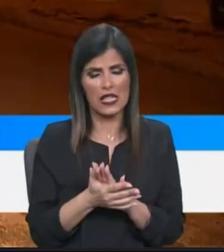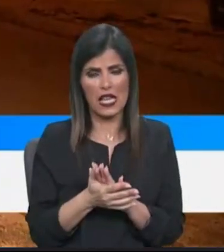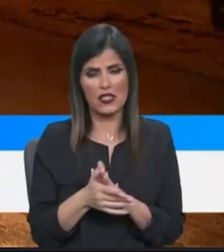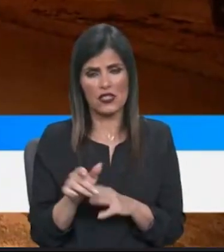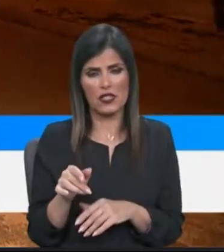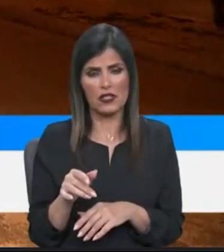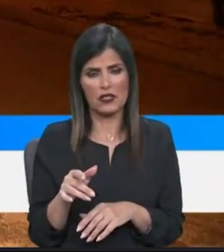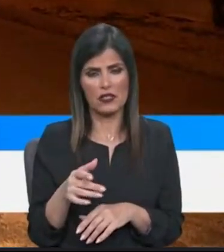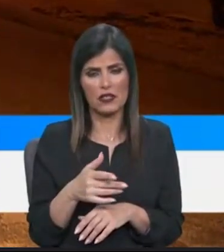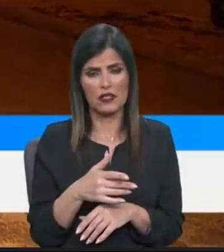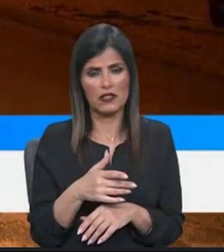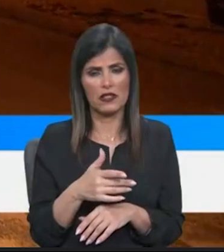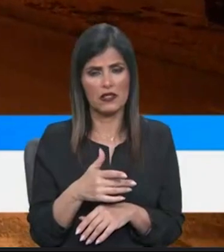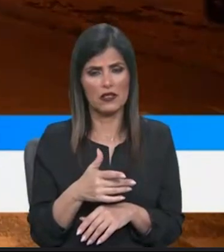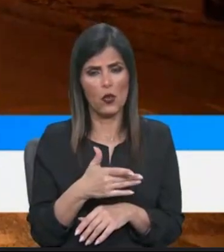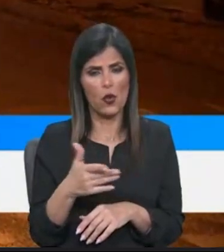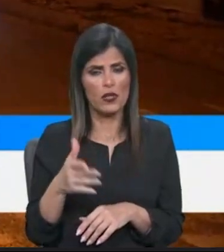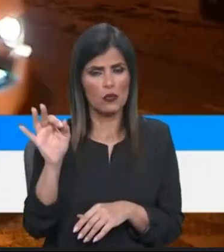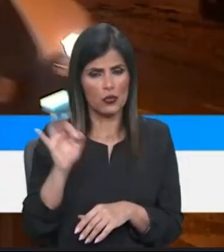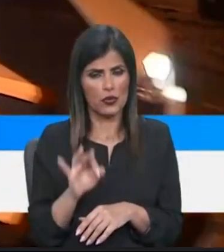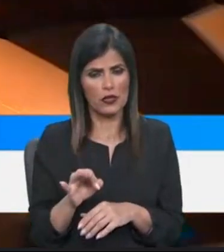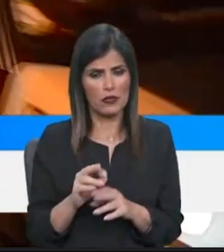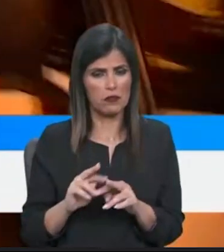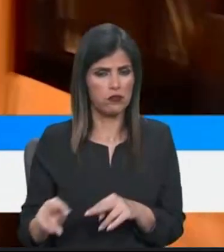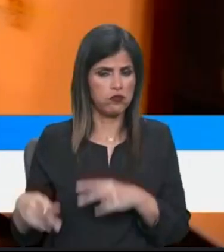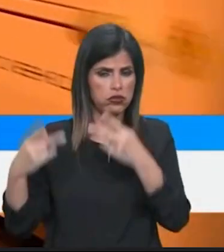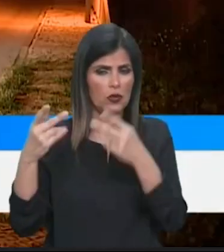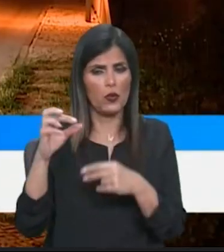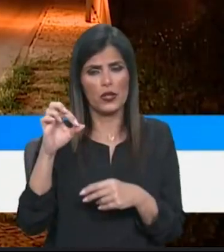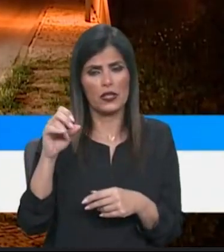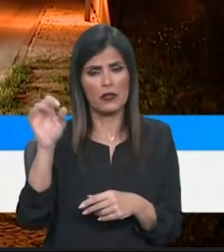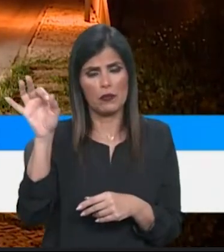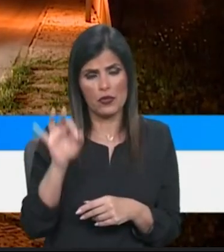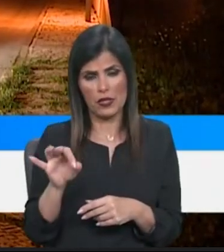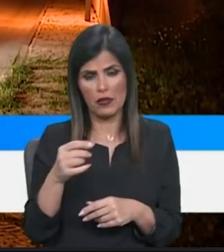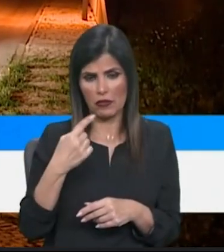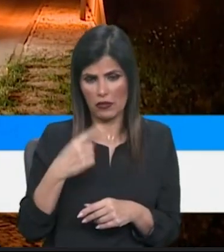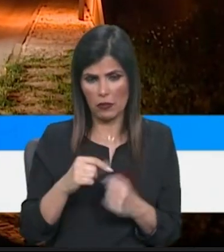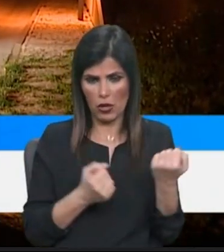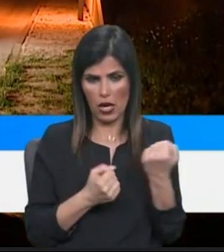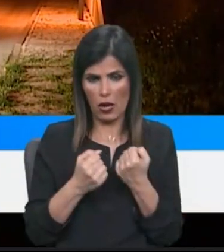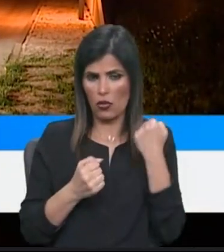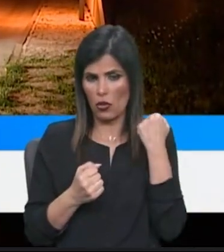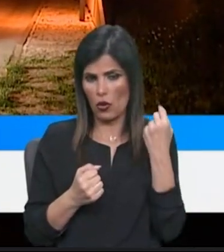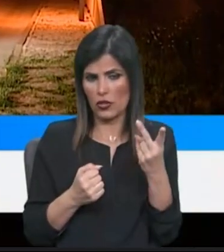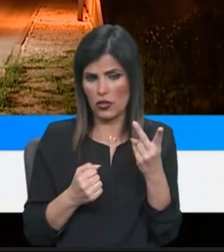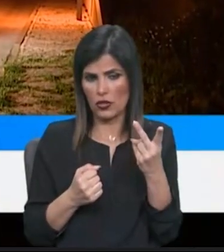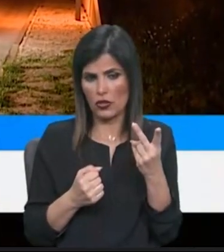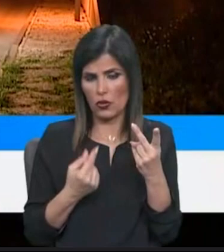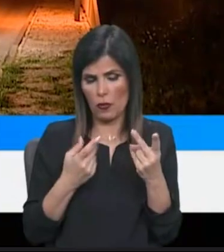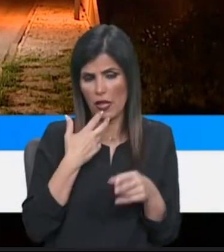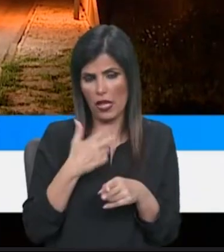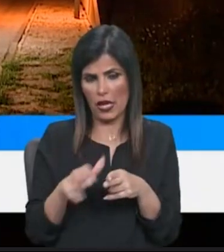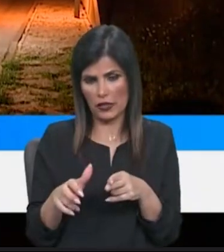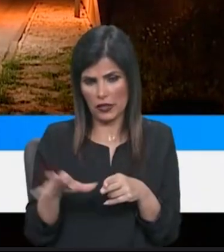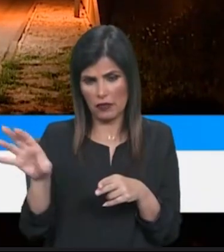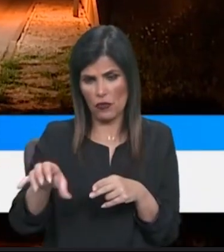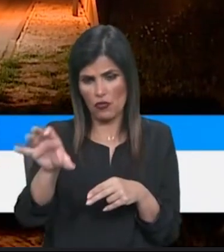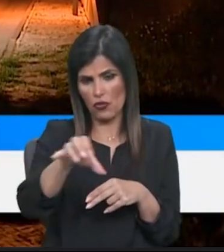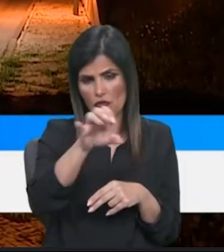aproximadamente 12% para cerca de 80%. Utilizamos duas viaturas, uma elétrica que